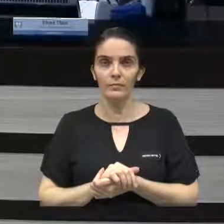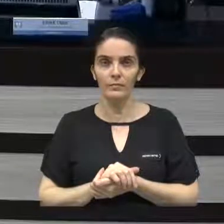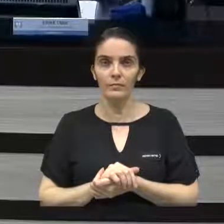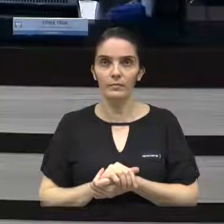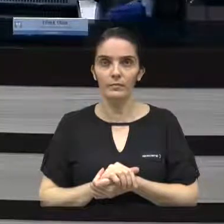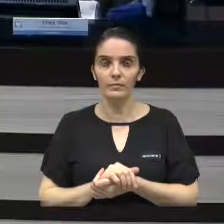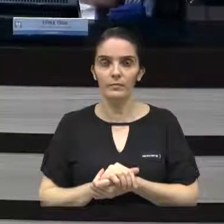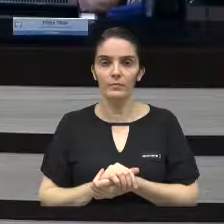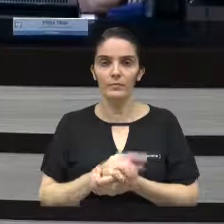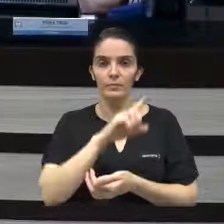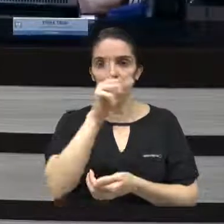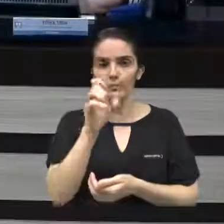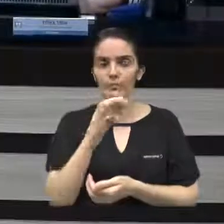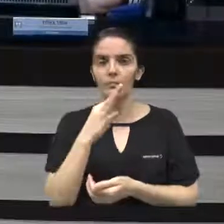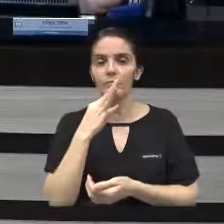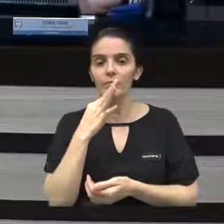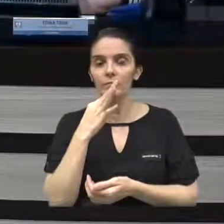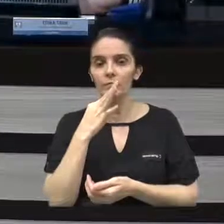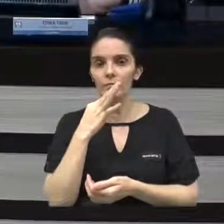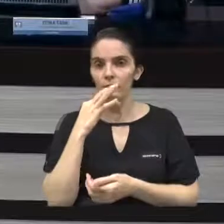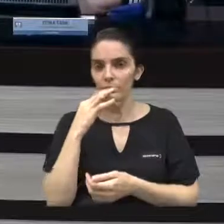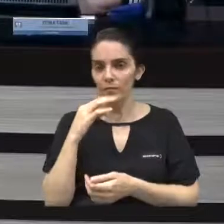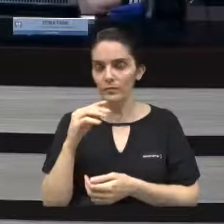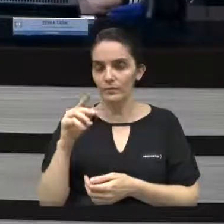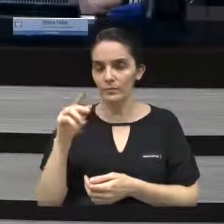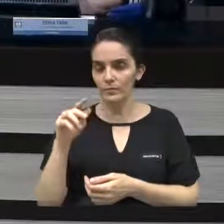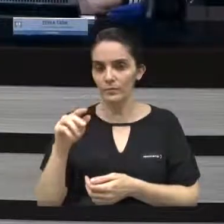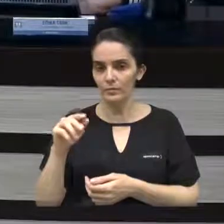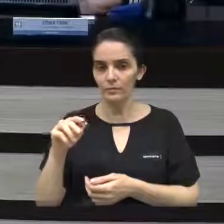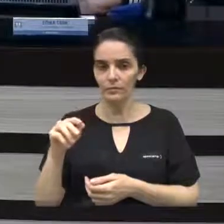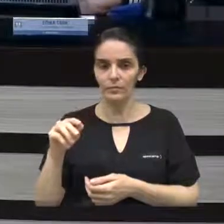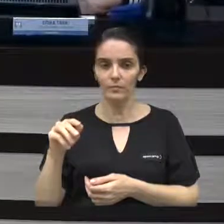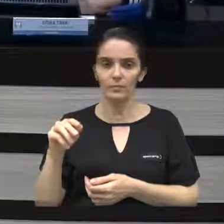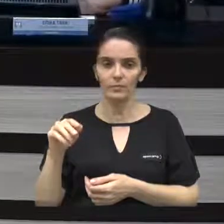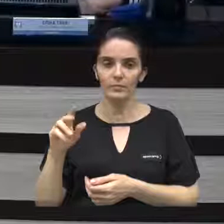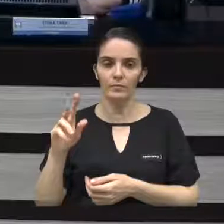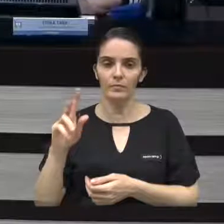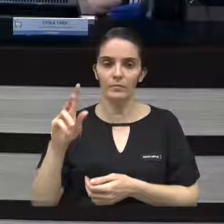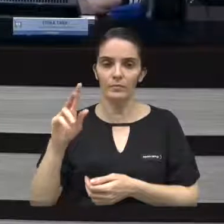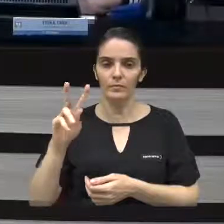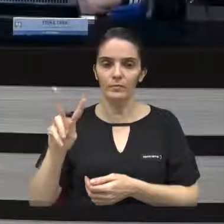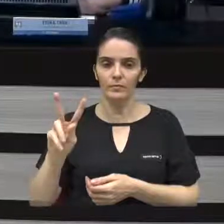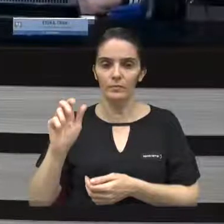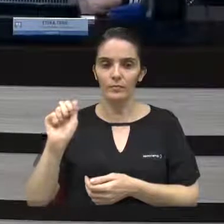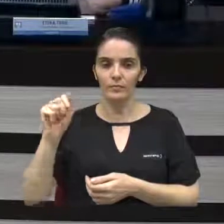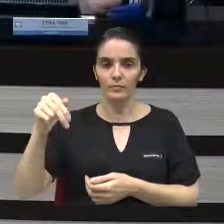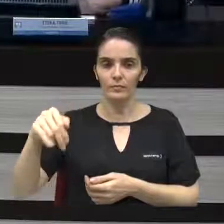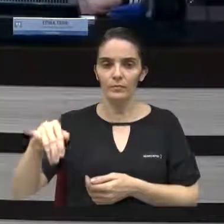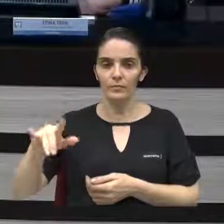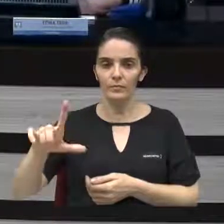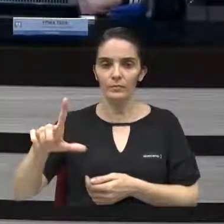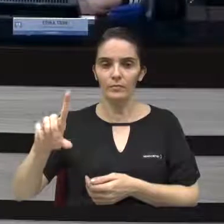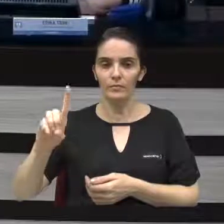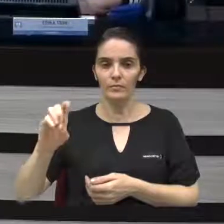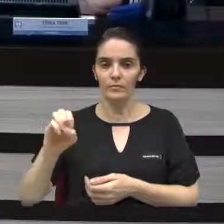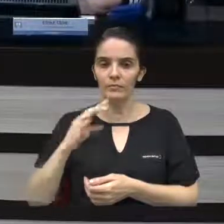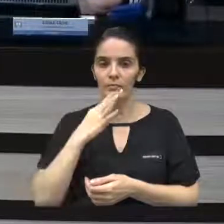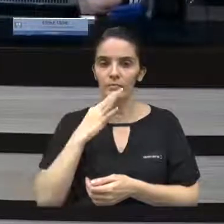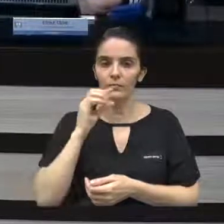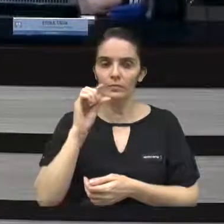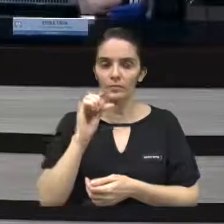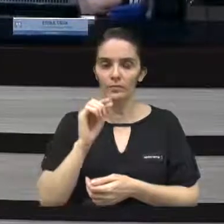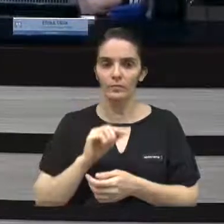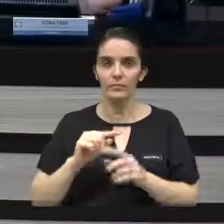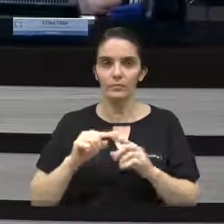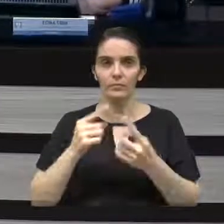Eu conheço muito pouco a dona Vanilte. Há um ano e pouco eu conheço o padre Diego e eu tenho um